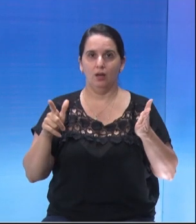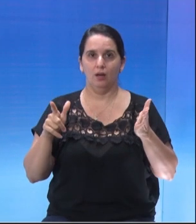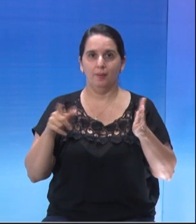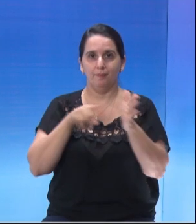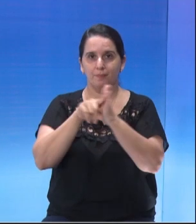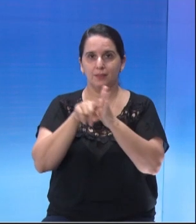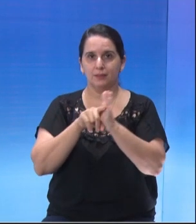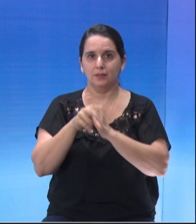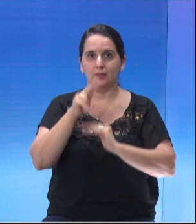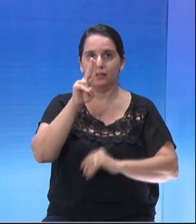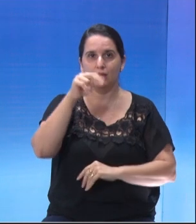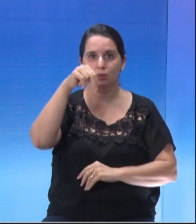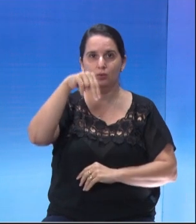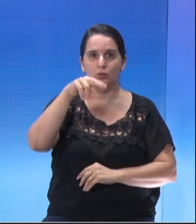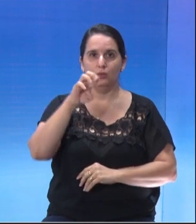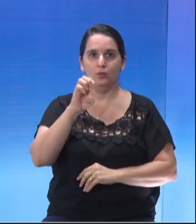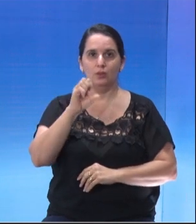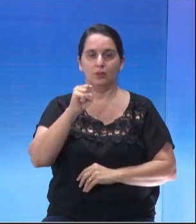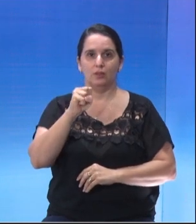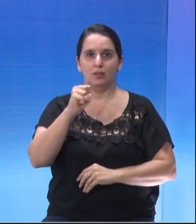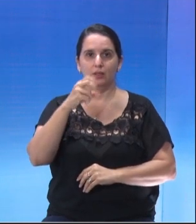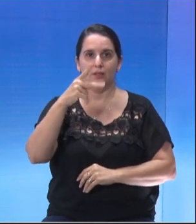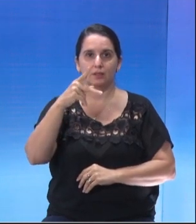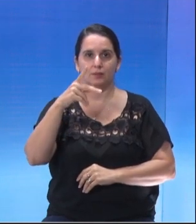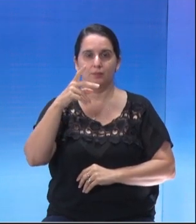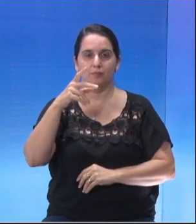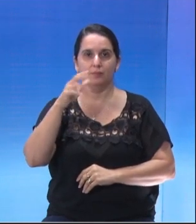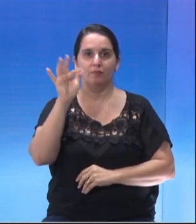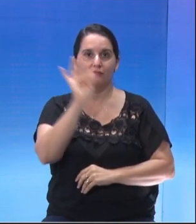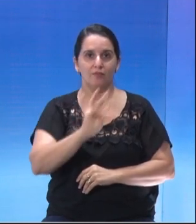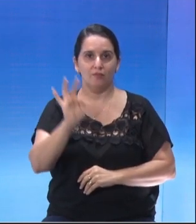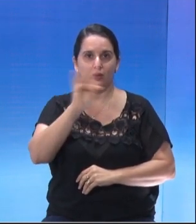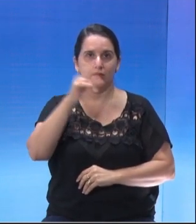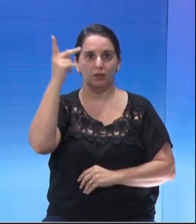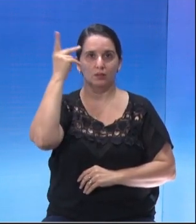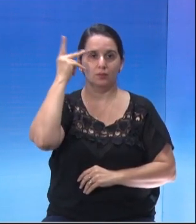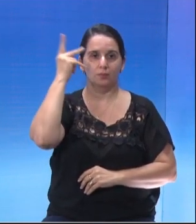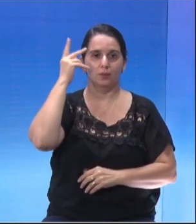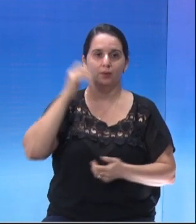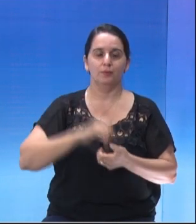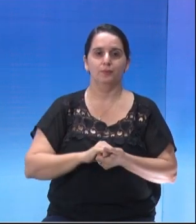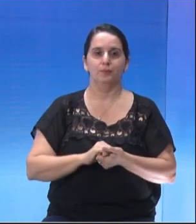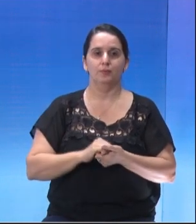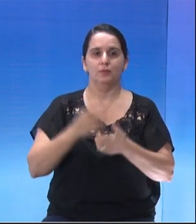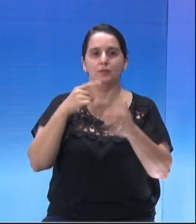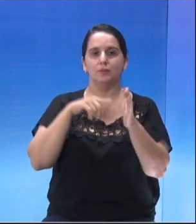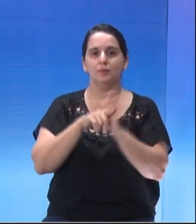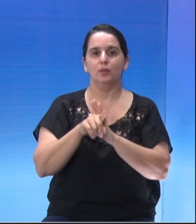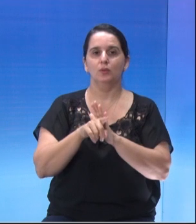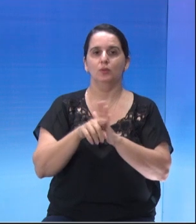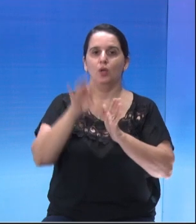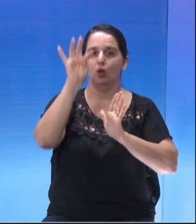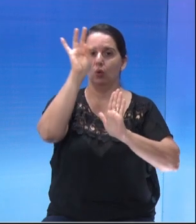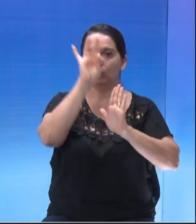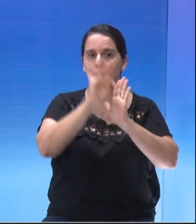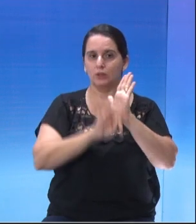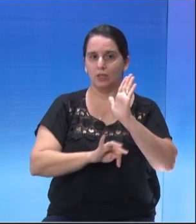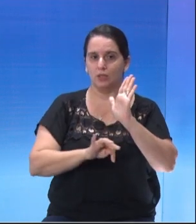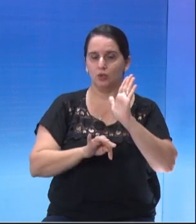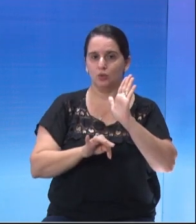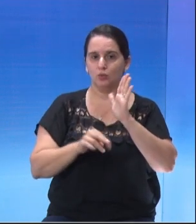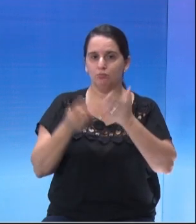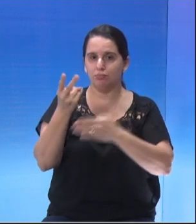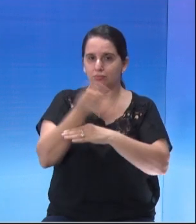Paulo. Vamos ao enunciado. Segundo o texto, a ferramenta farejador de